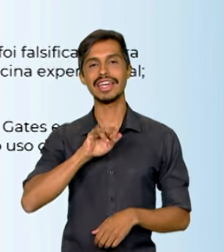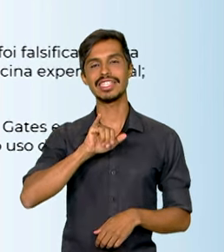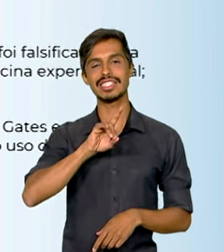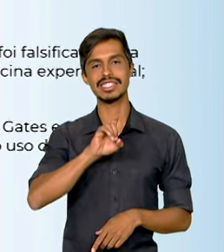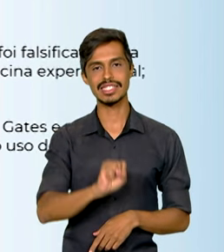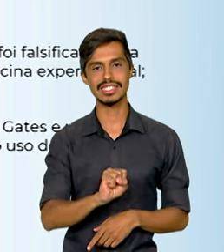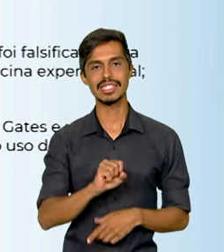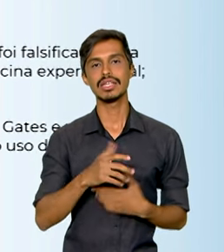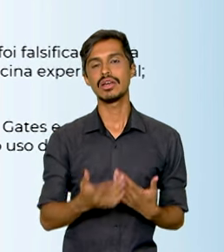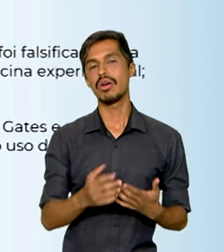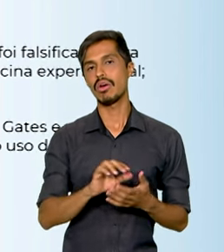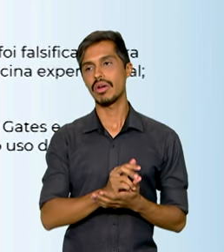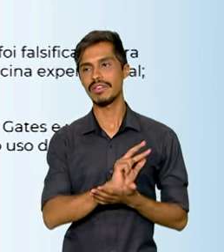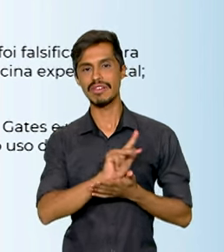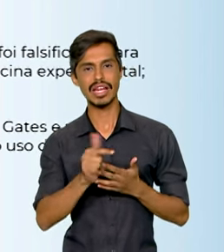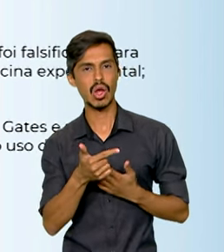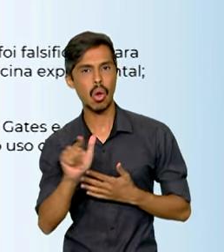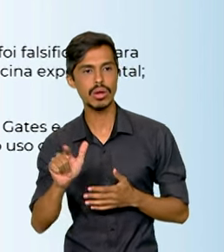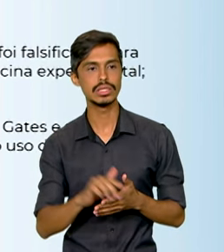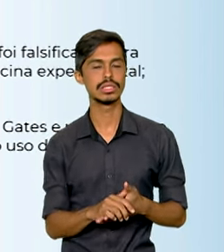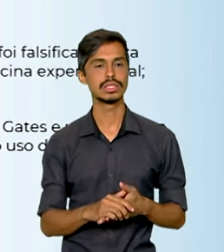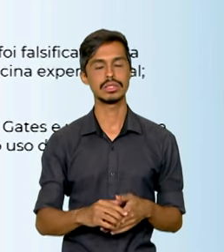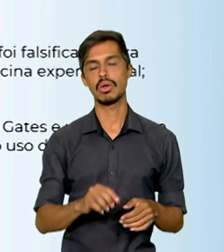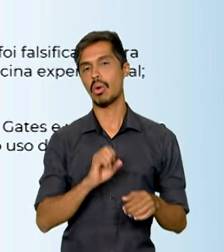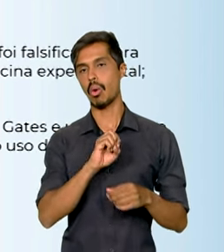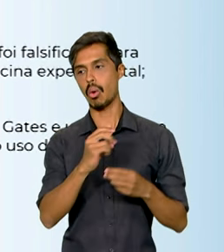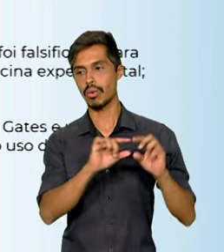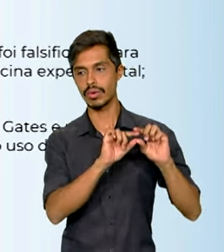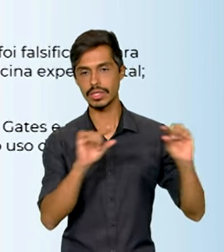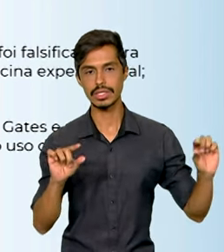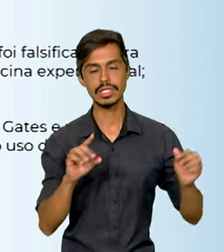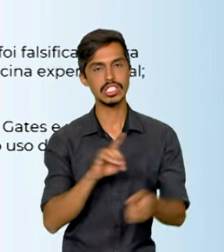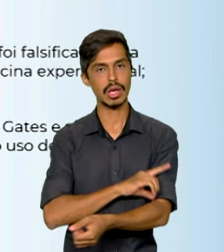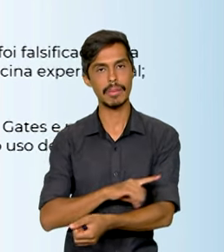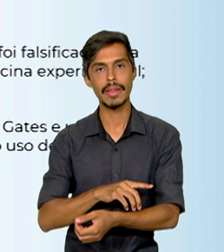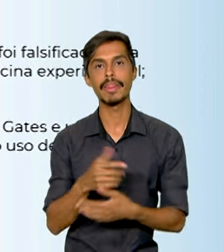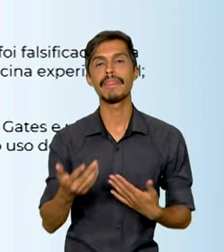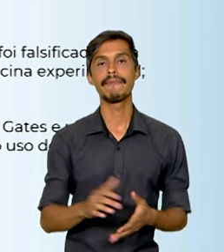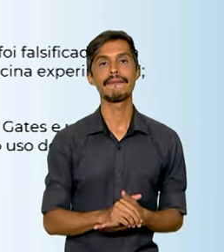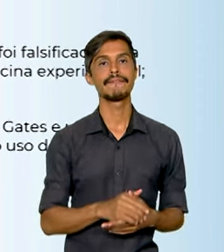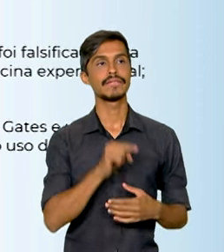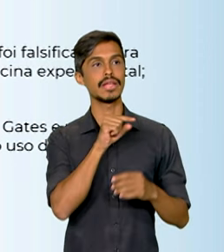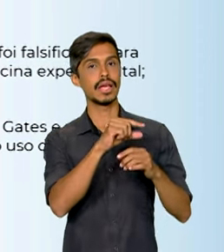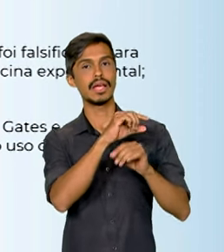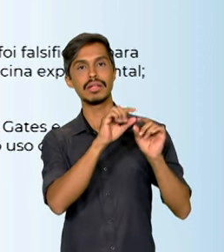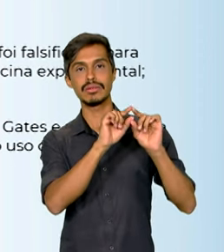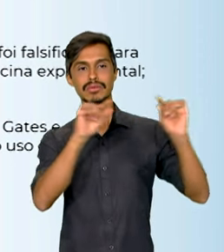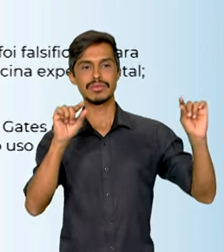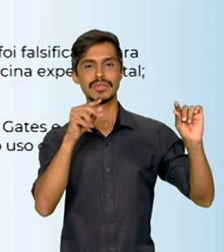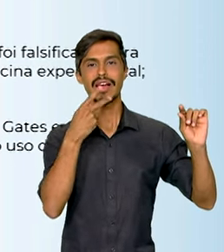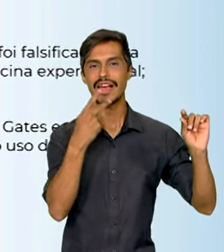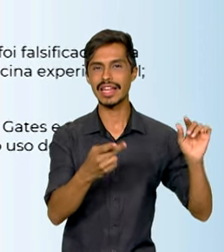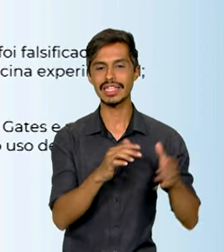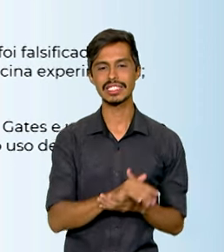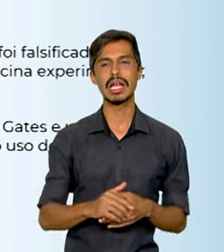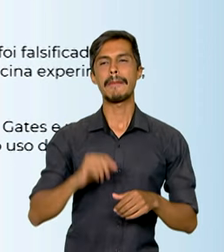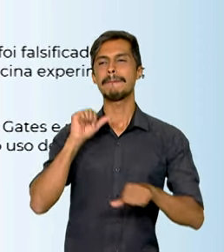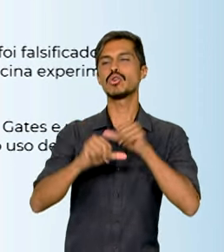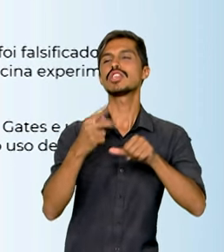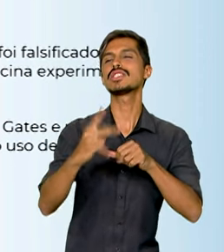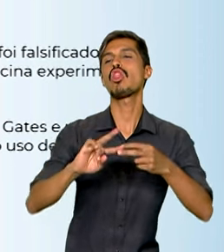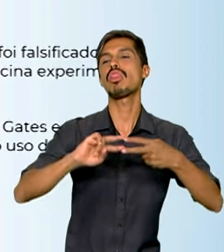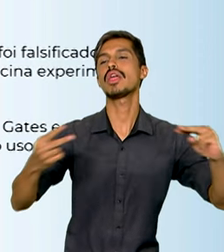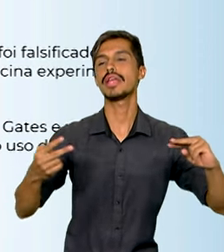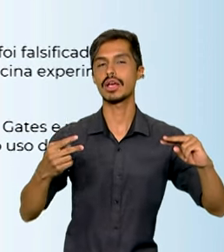de Covid-19 causa modificações na corrente sanguínea ou então no DNA. Vai mudar o seu DNA,